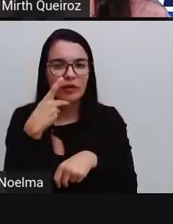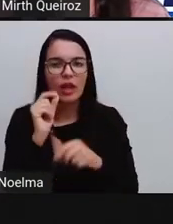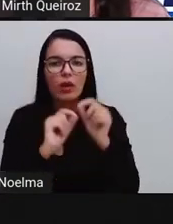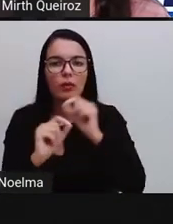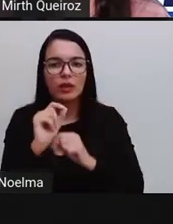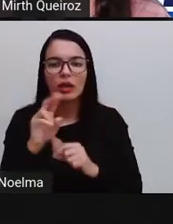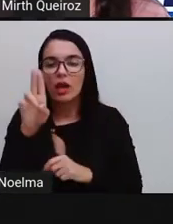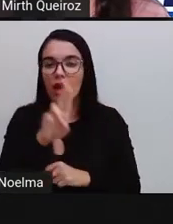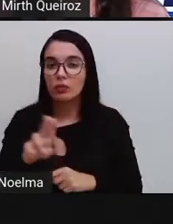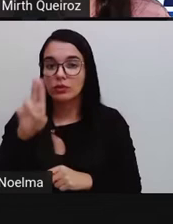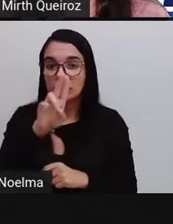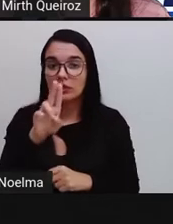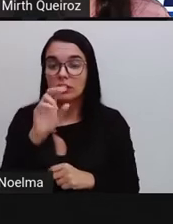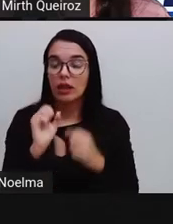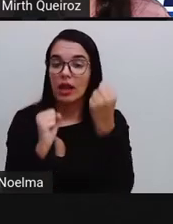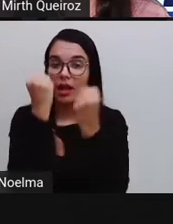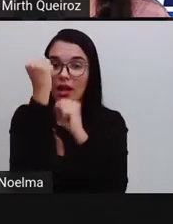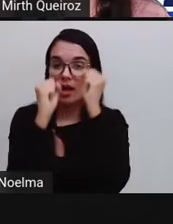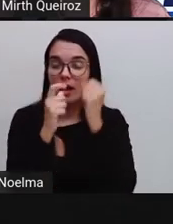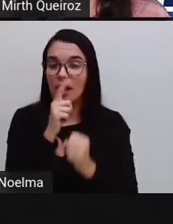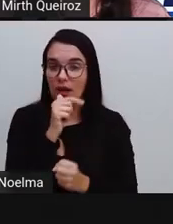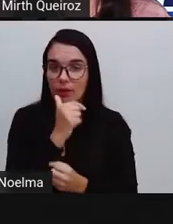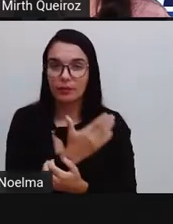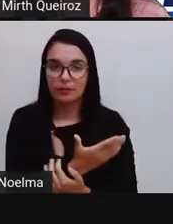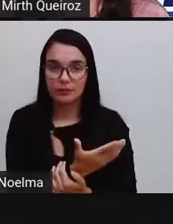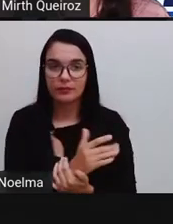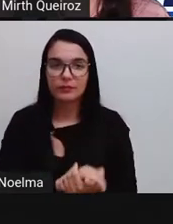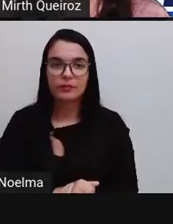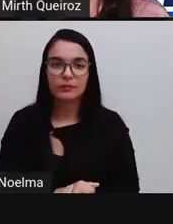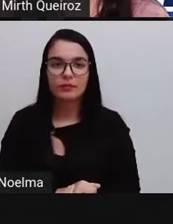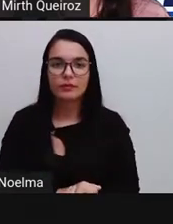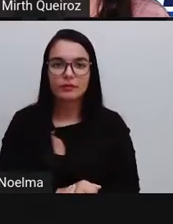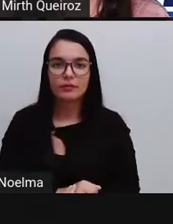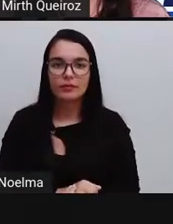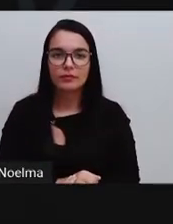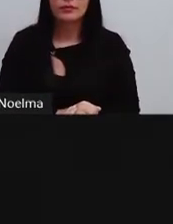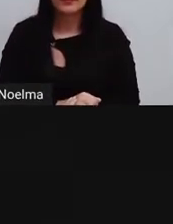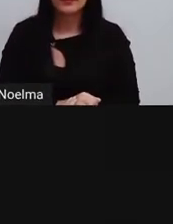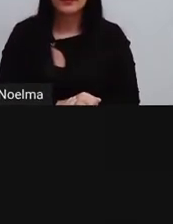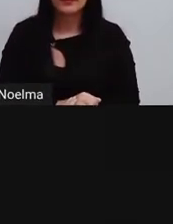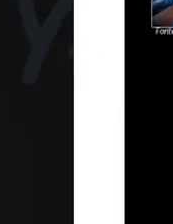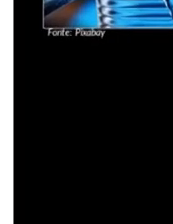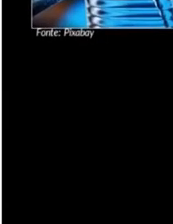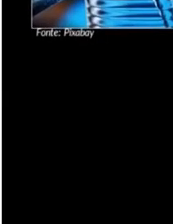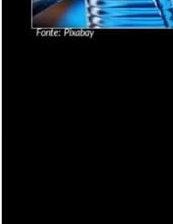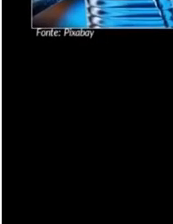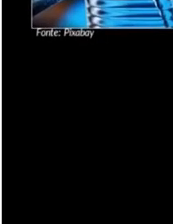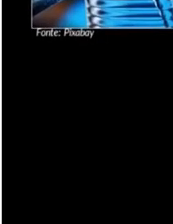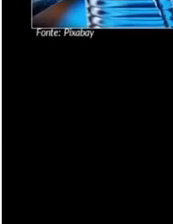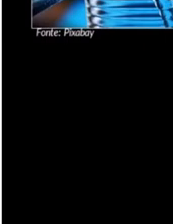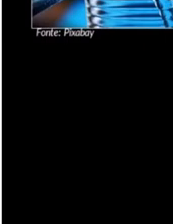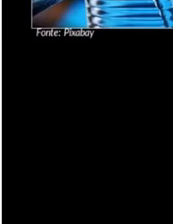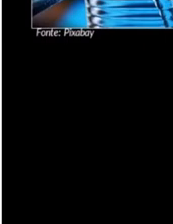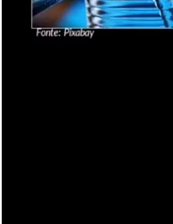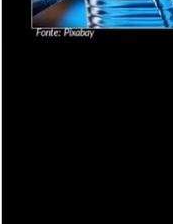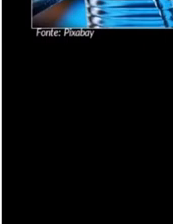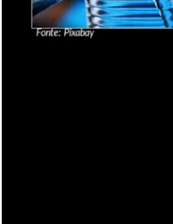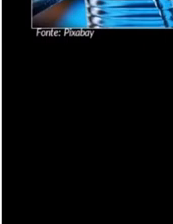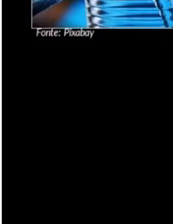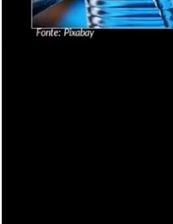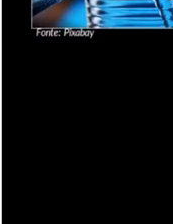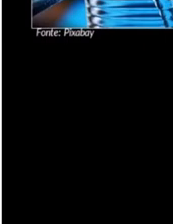a utilização da água na indústria vamos lá o Olá meu amigo minha amiga tudo bem com você